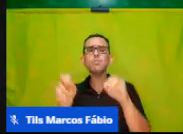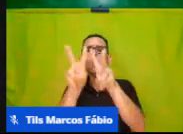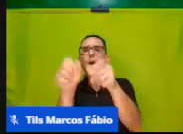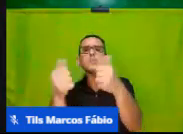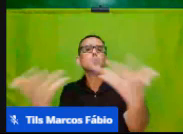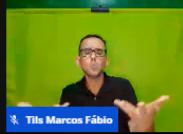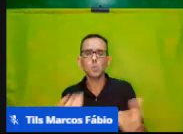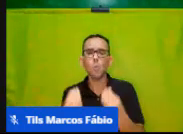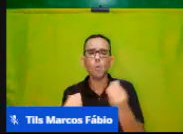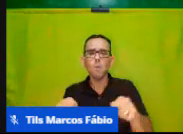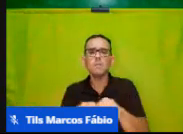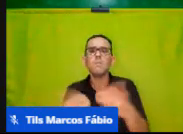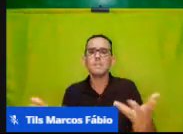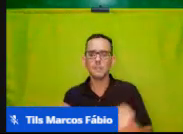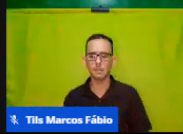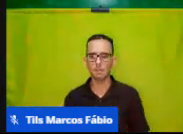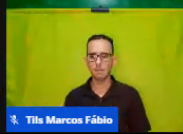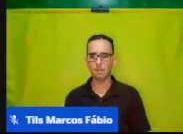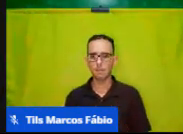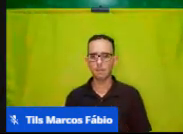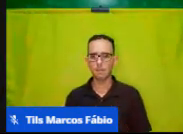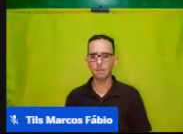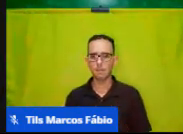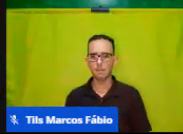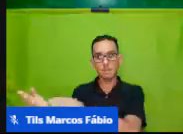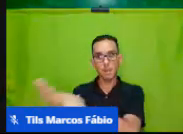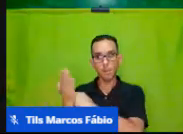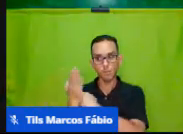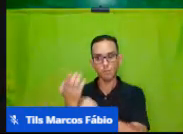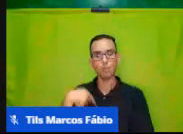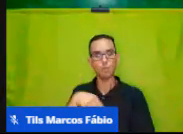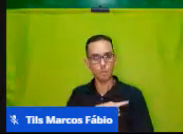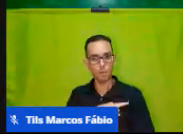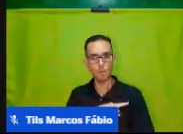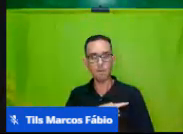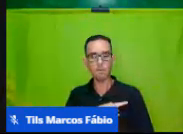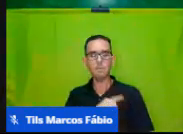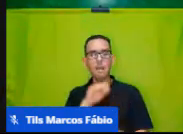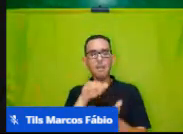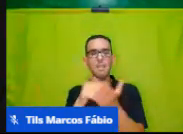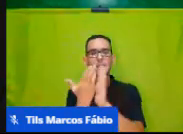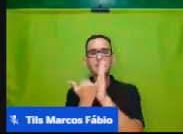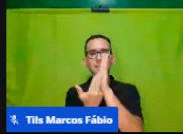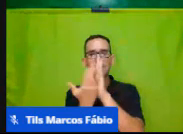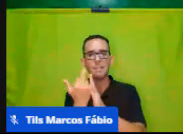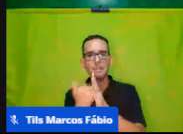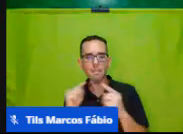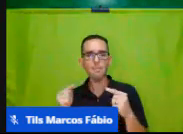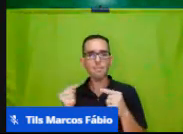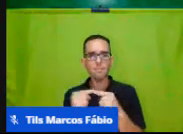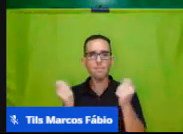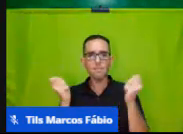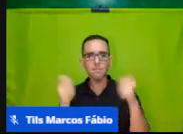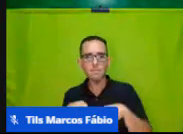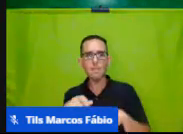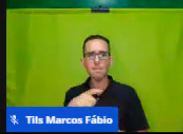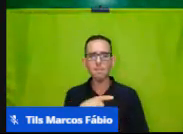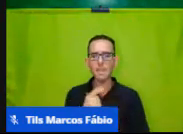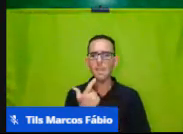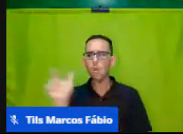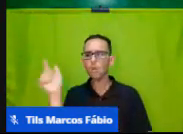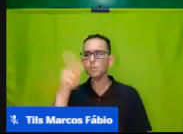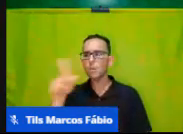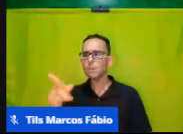aqui? Né? Eles ajudam a gente. Até a questão do desenho geométrico, né? Teve professores que deram bastante ideias,